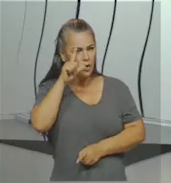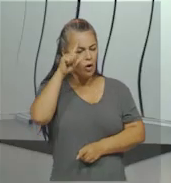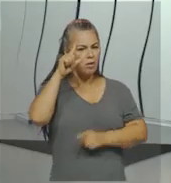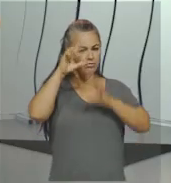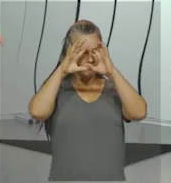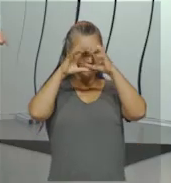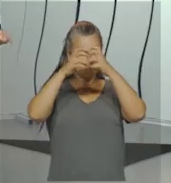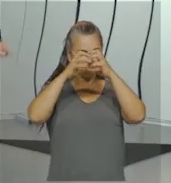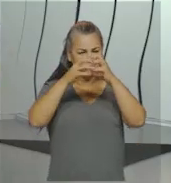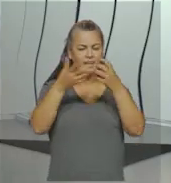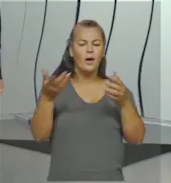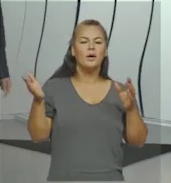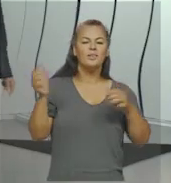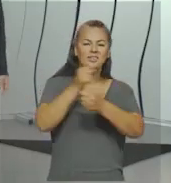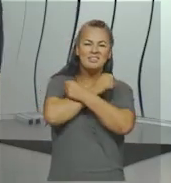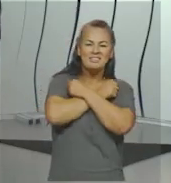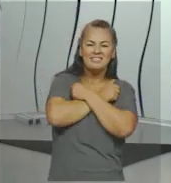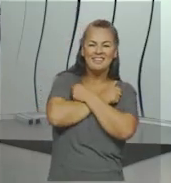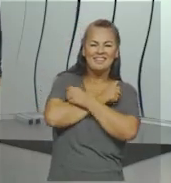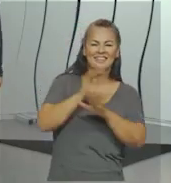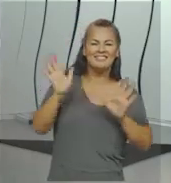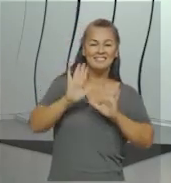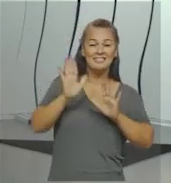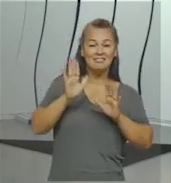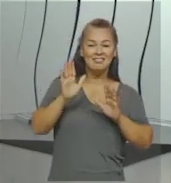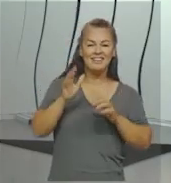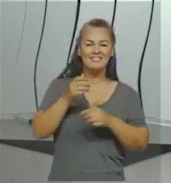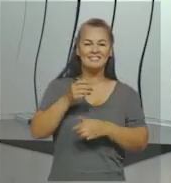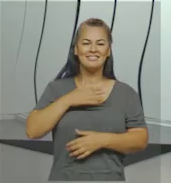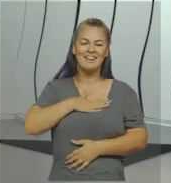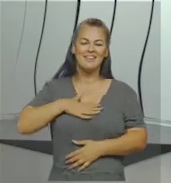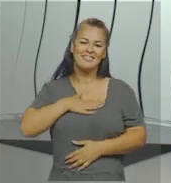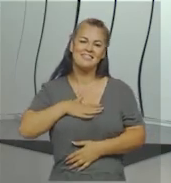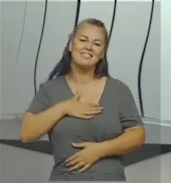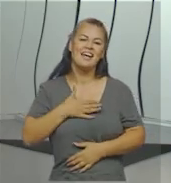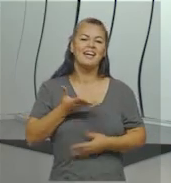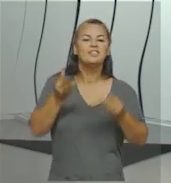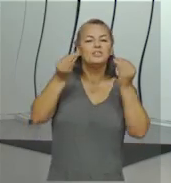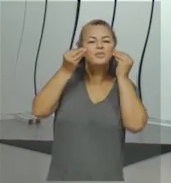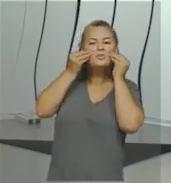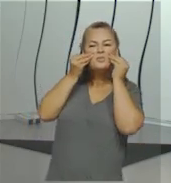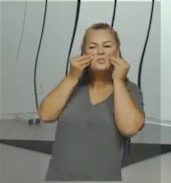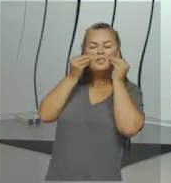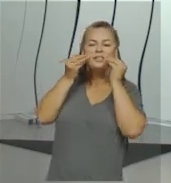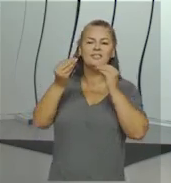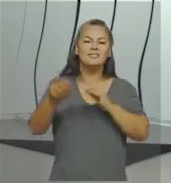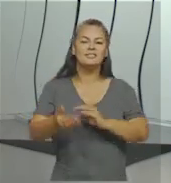Um grande abraço, espero que tenham gostado da aula de hoje e um grande beijo da Marizinha.